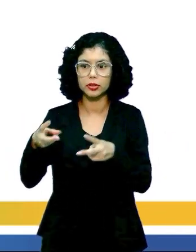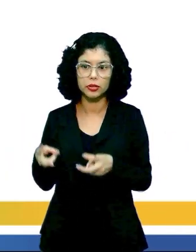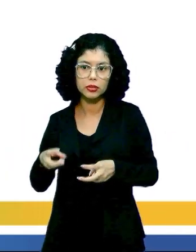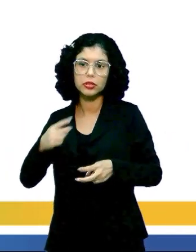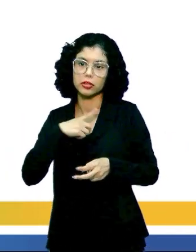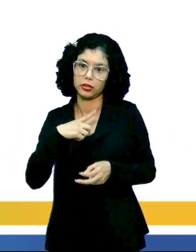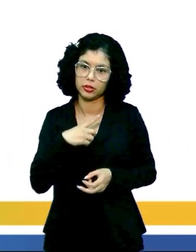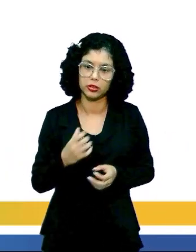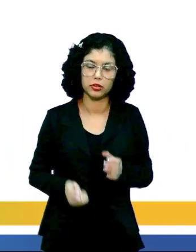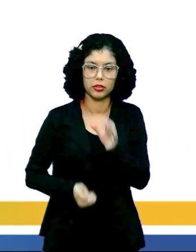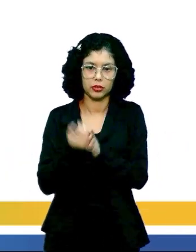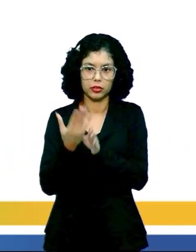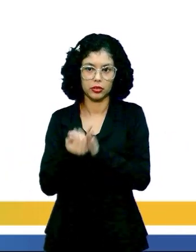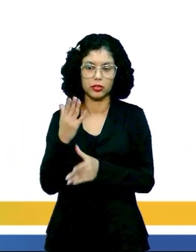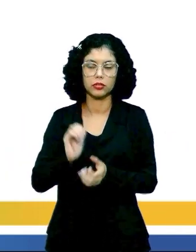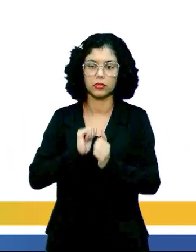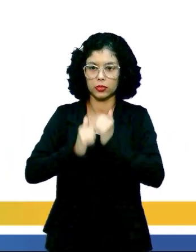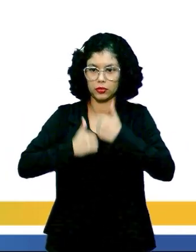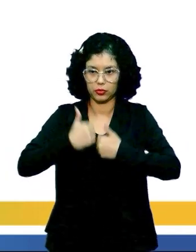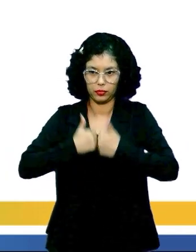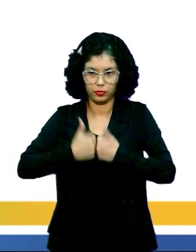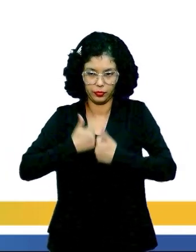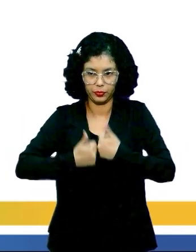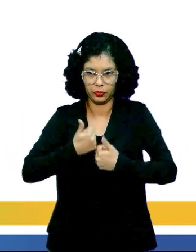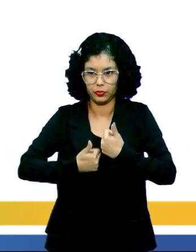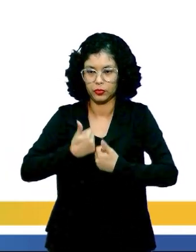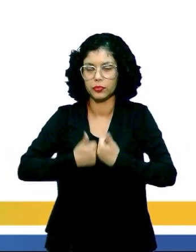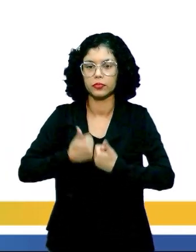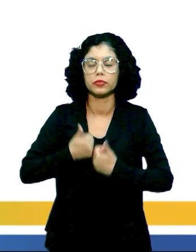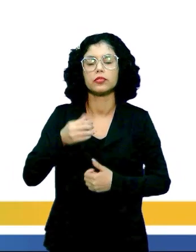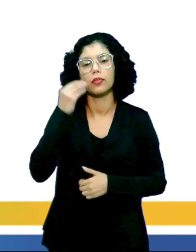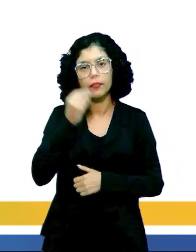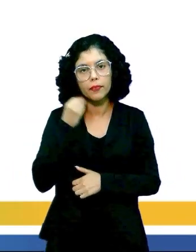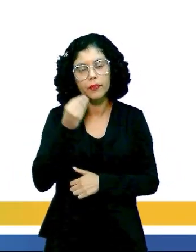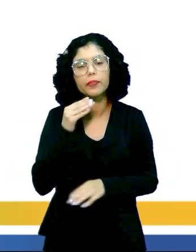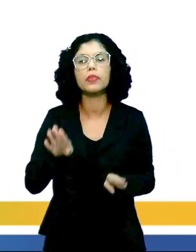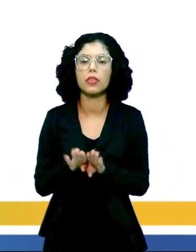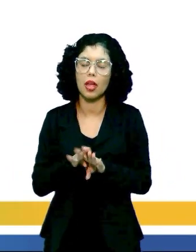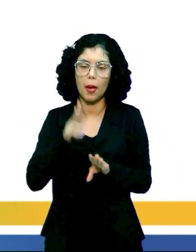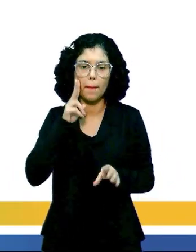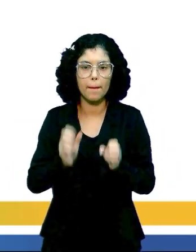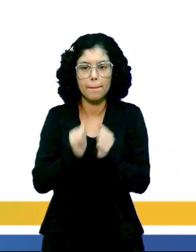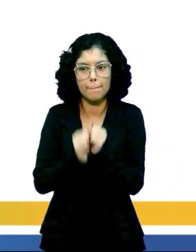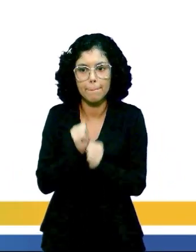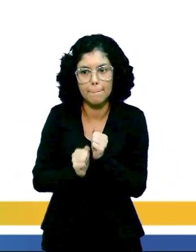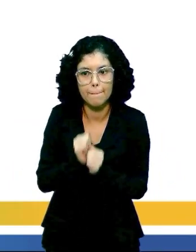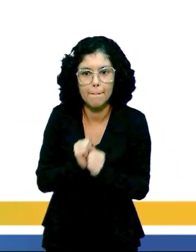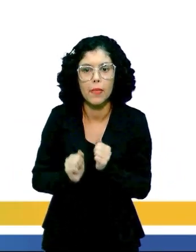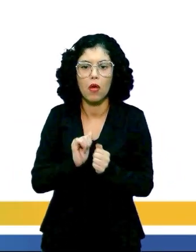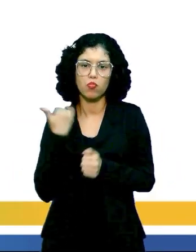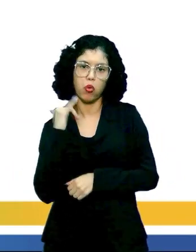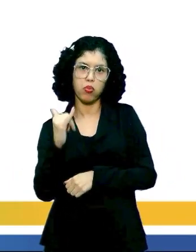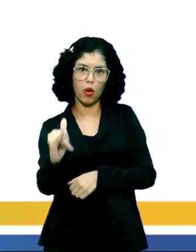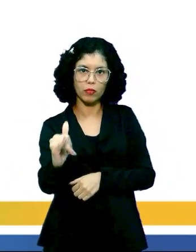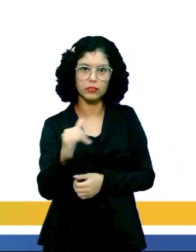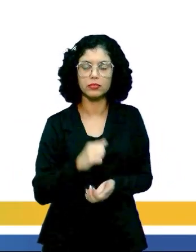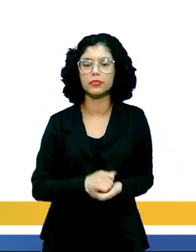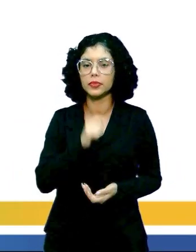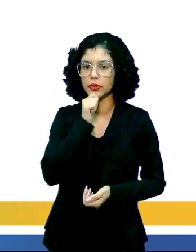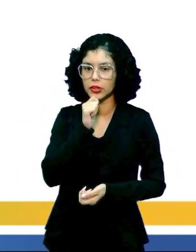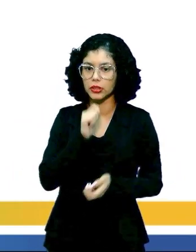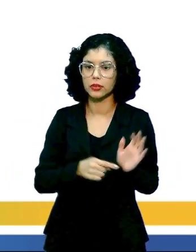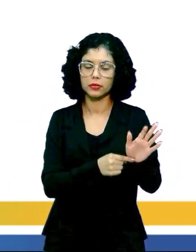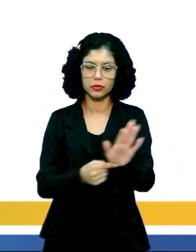que ao promover o atrito, aqueles experimentos eles geravam cargas elétricas. Um exemplo do modelo